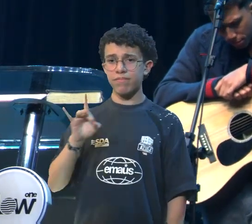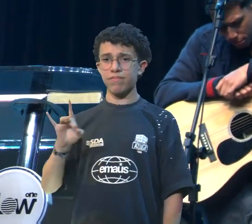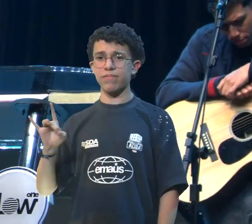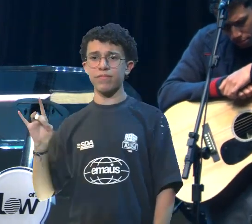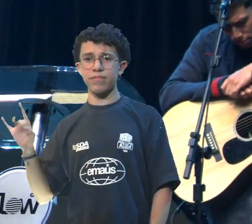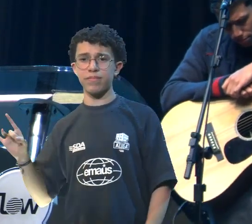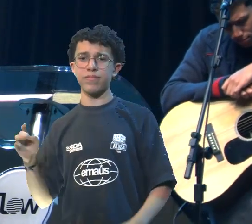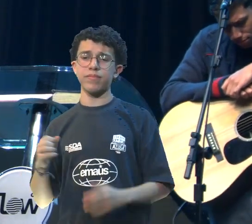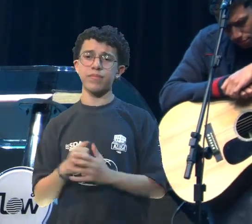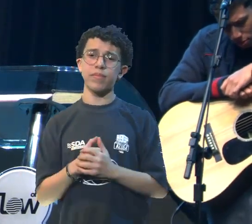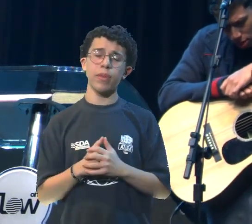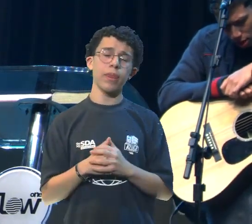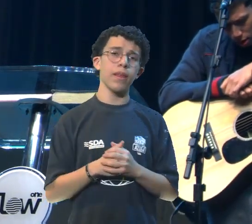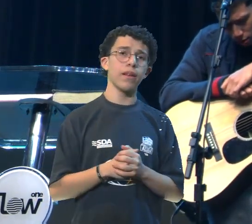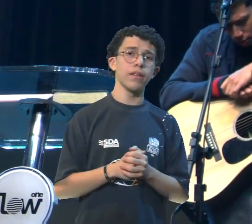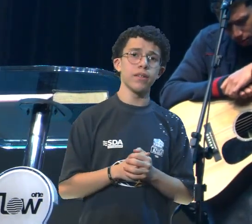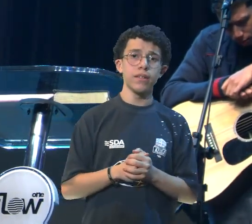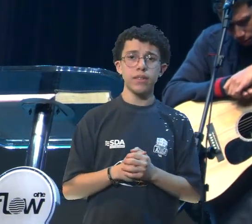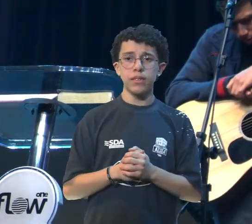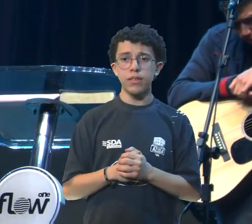respirar.